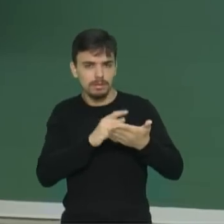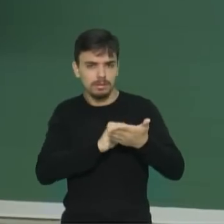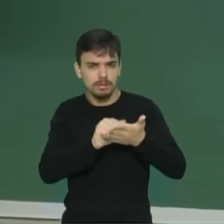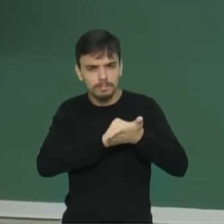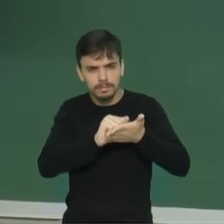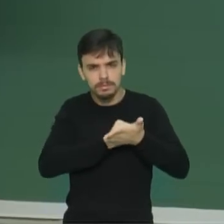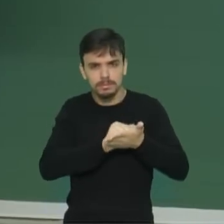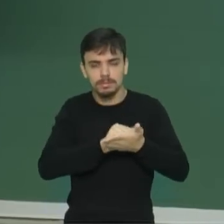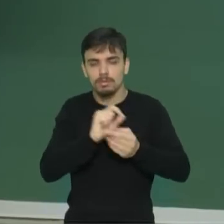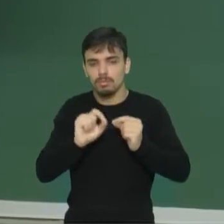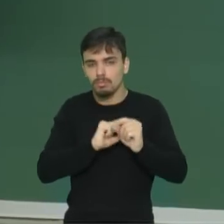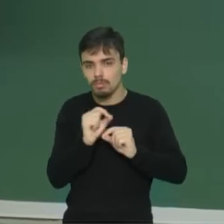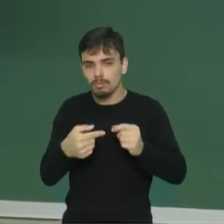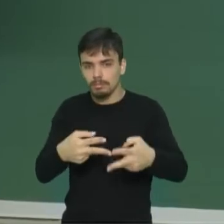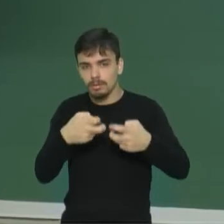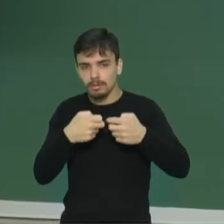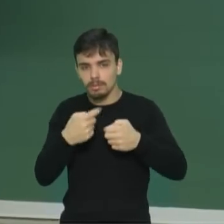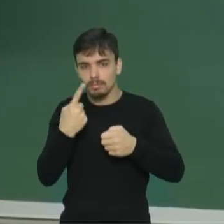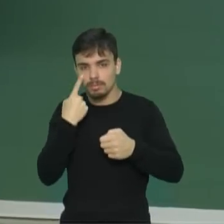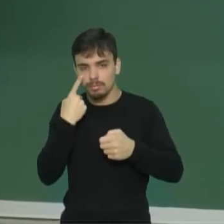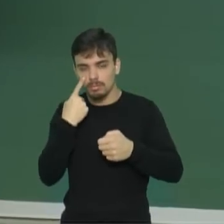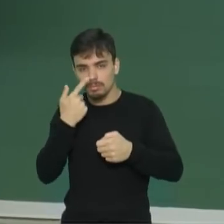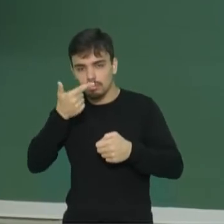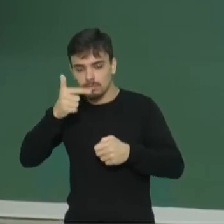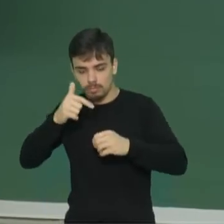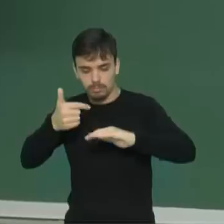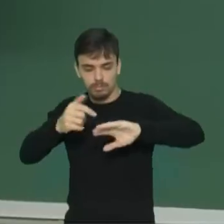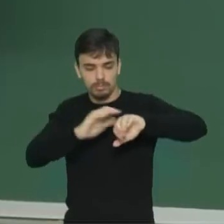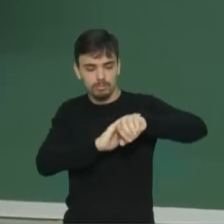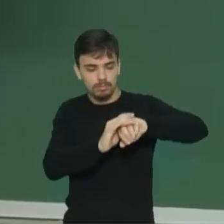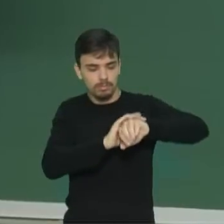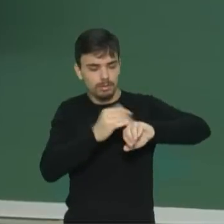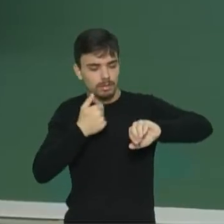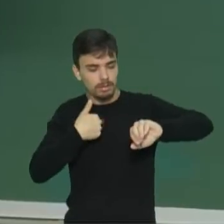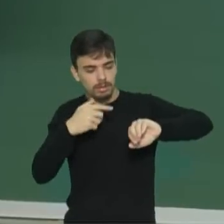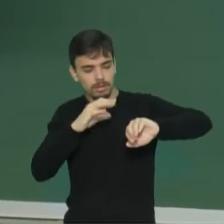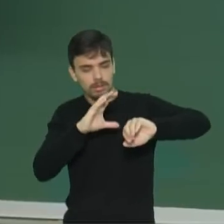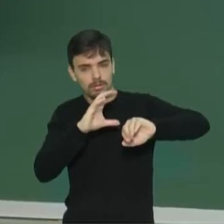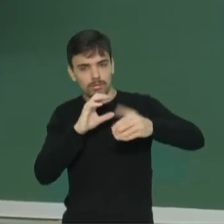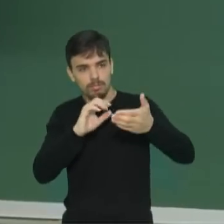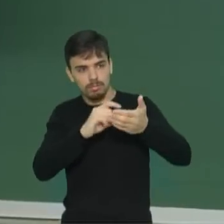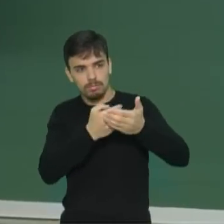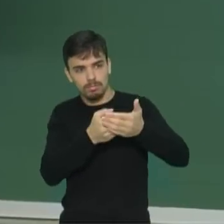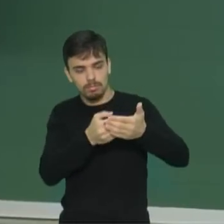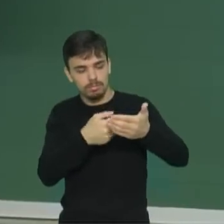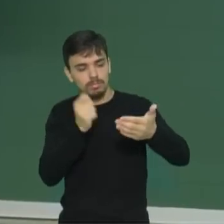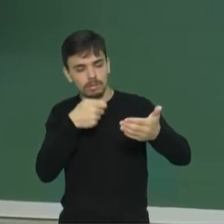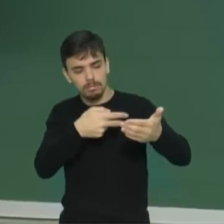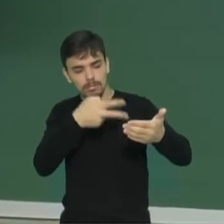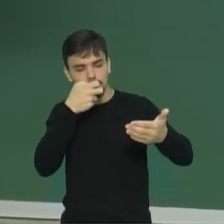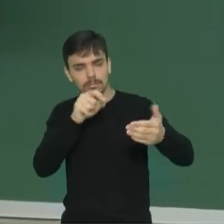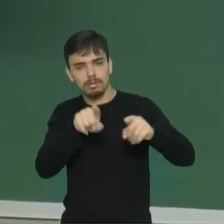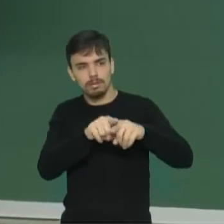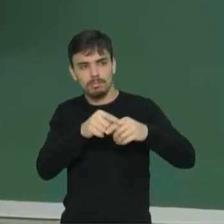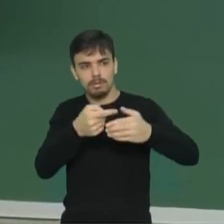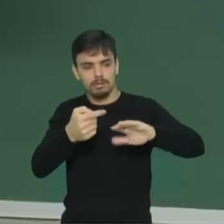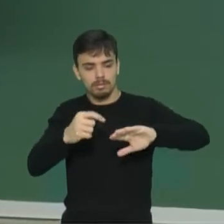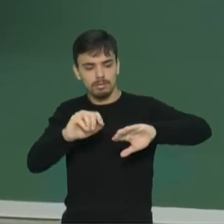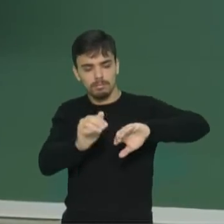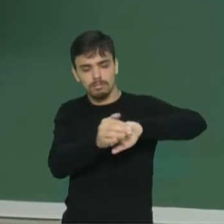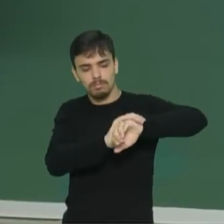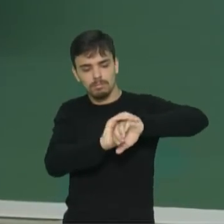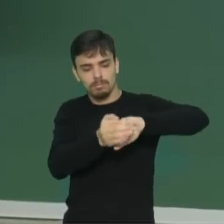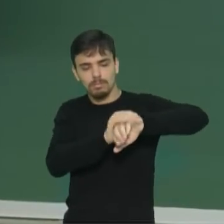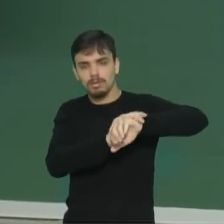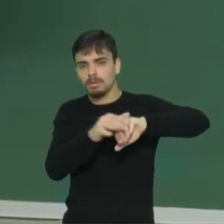polida, bem polida. E reparem, de um lado você vai ter um espelho côncavo, brinquem, aproxime e afaste do seu rosto, e do outro lado você